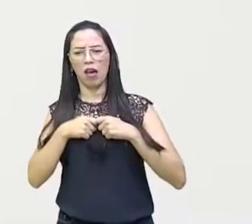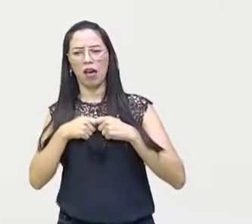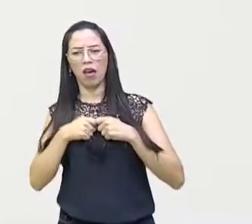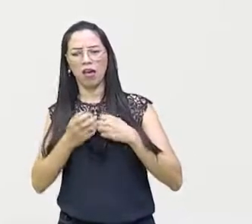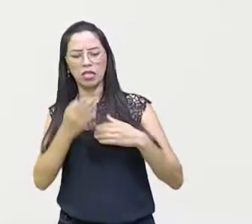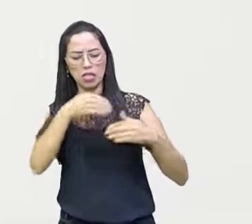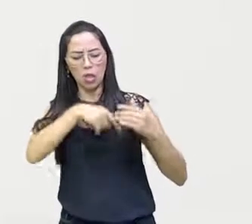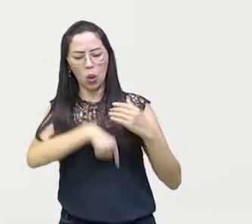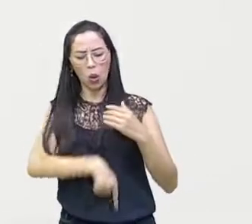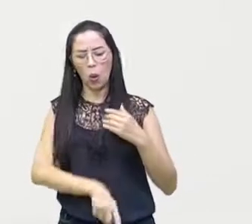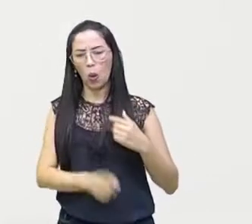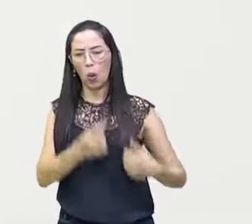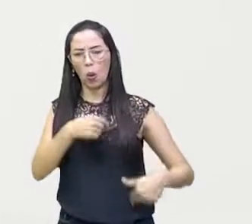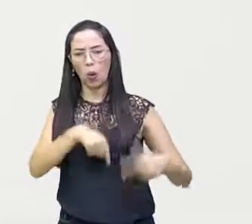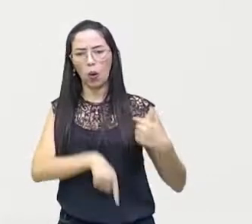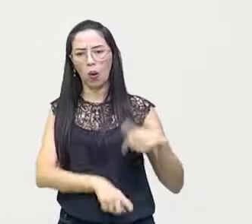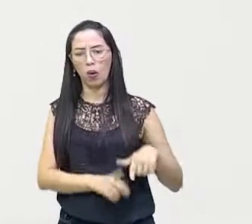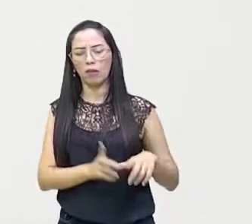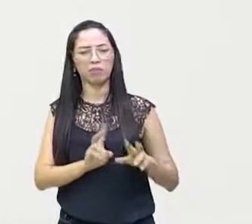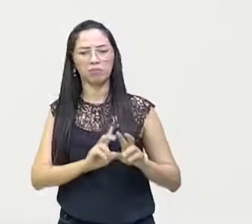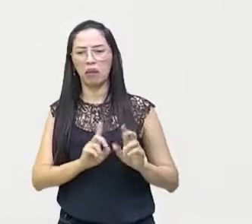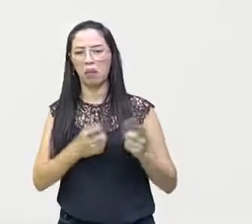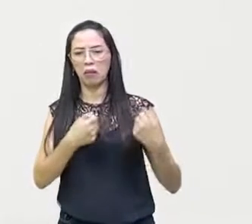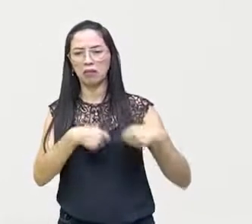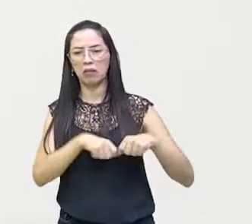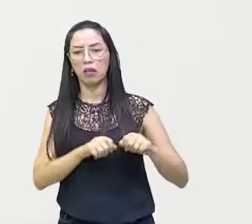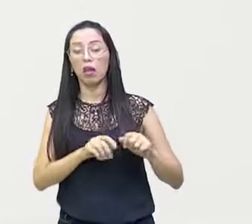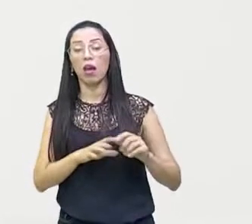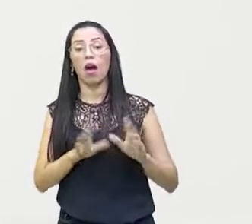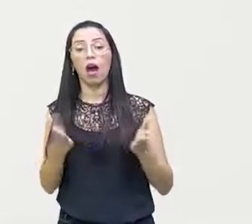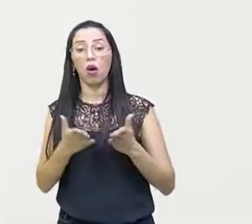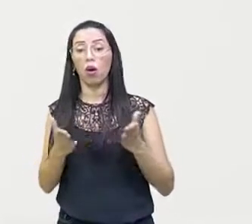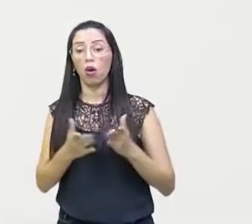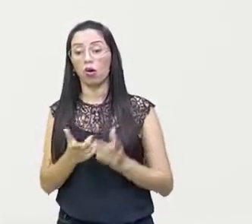o fechado, vocês lembram do fechado? É aquele que tem